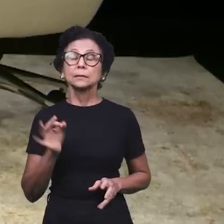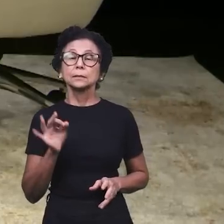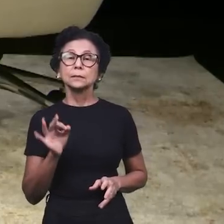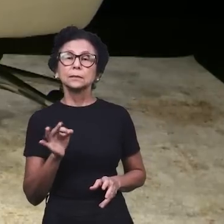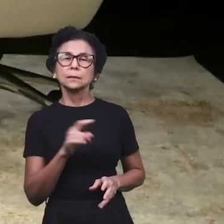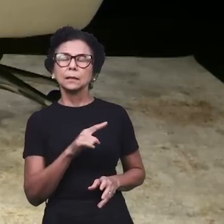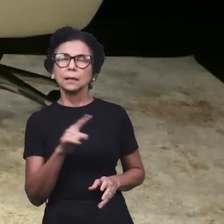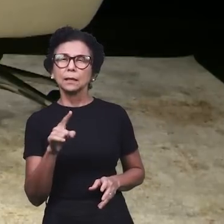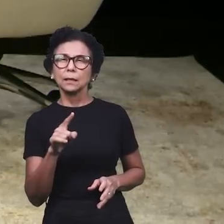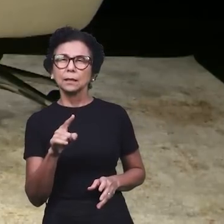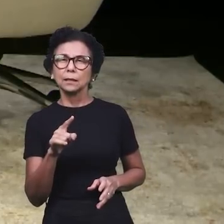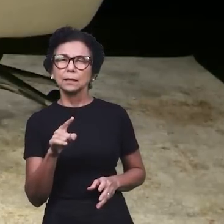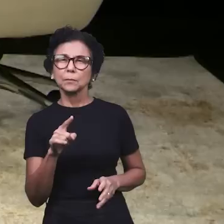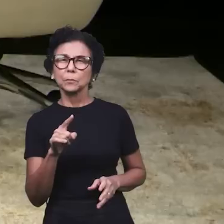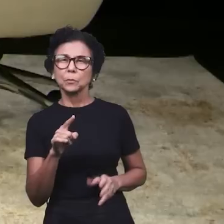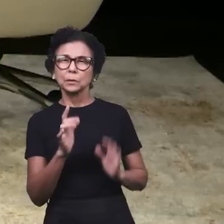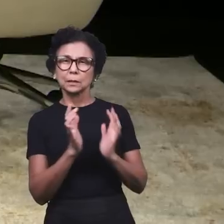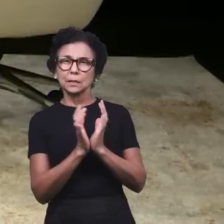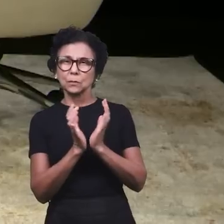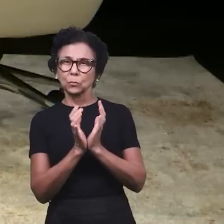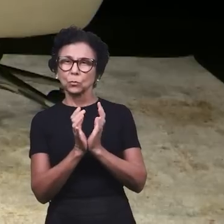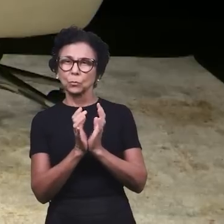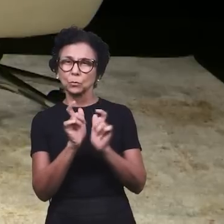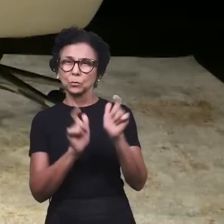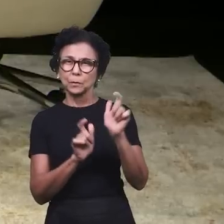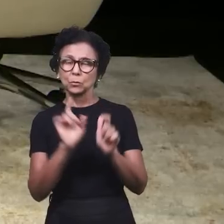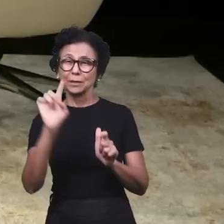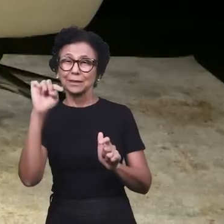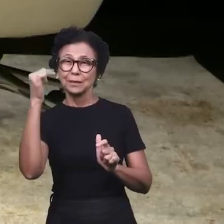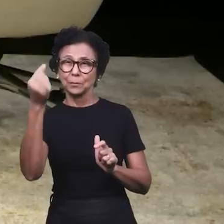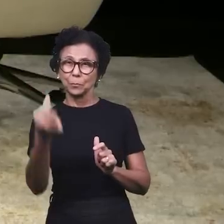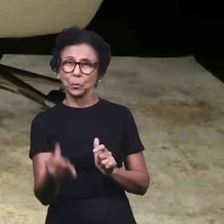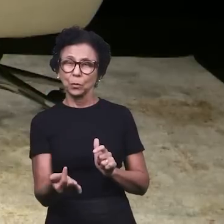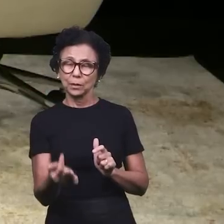desse grupo, muito interessante essa colocação,